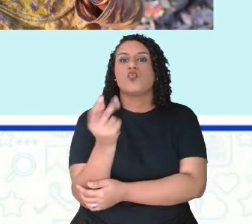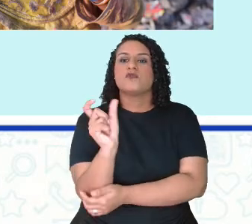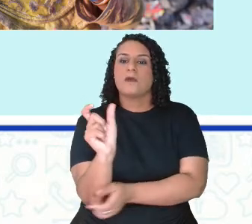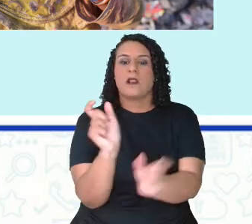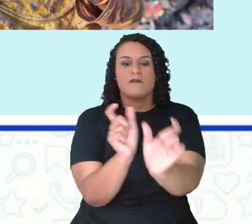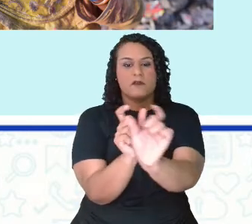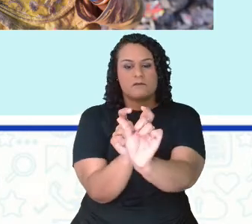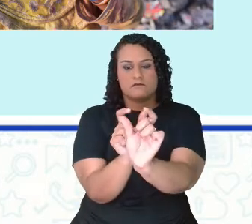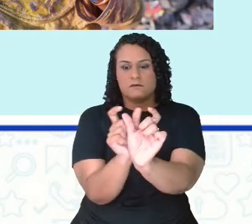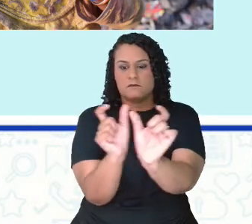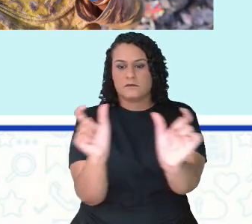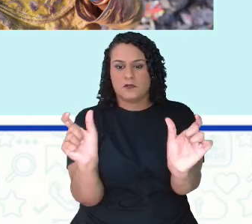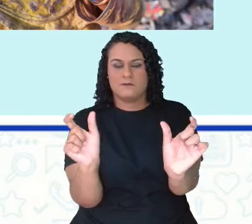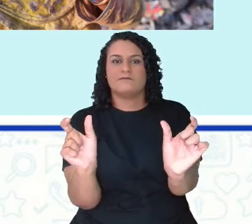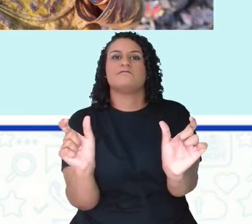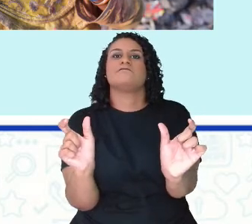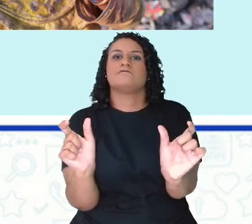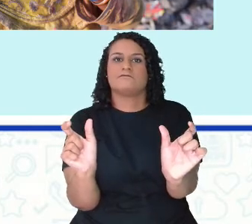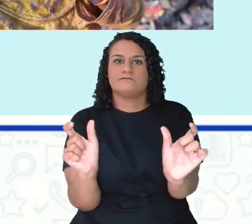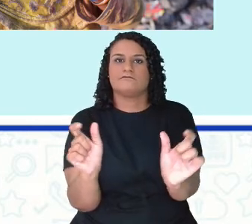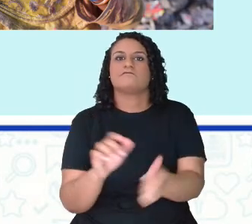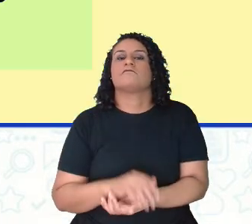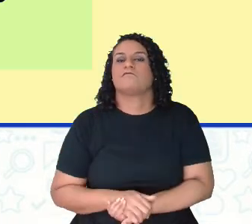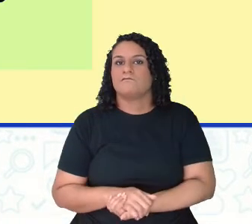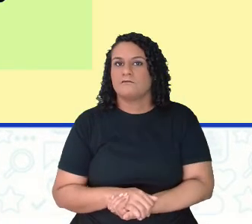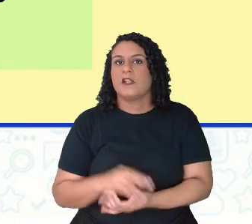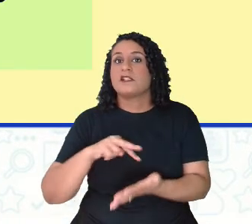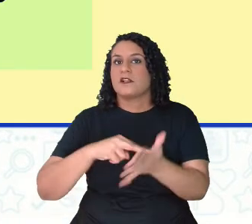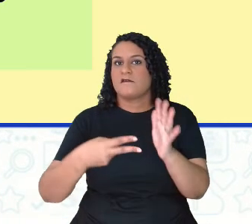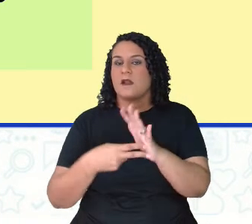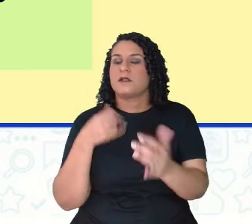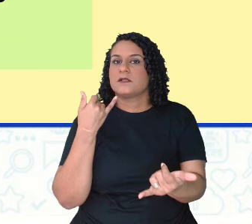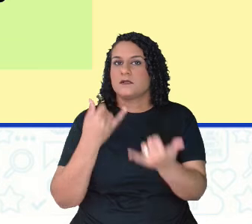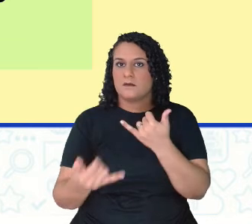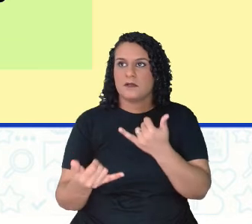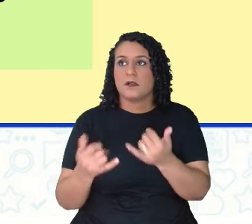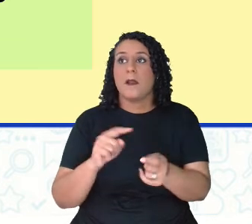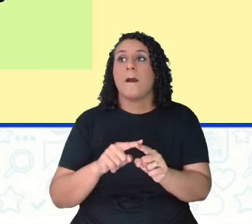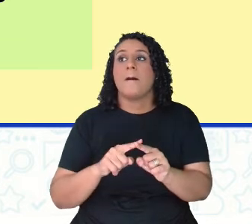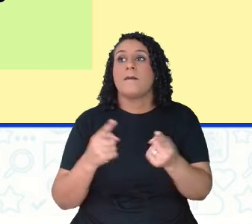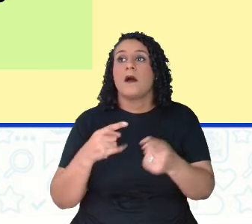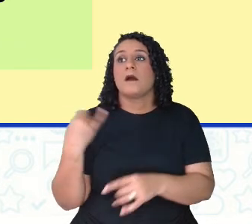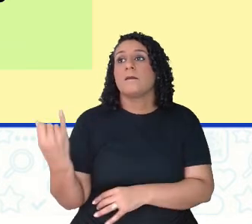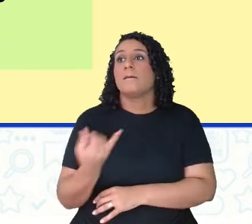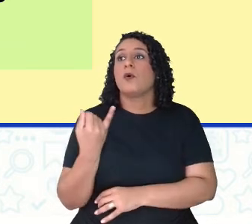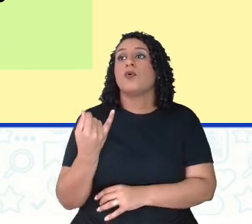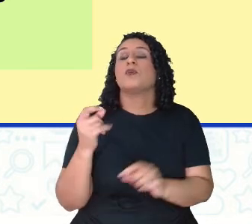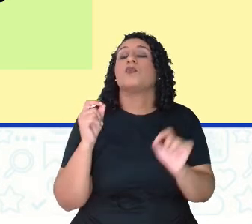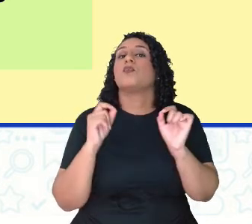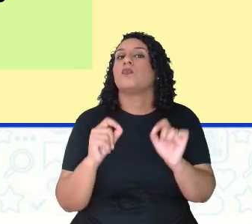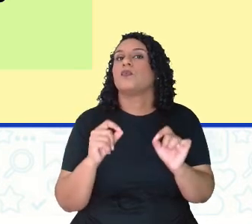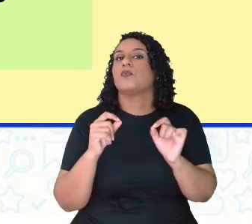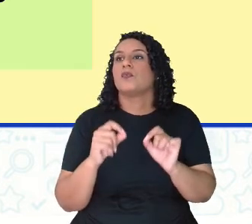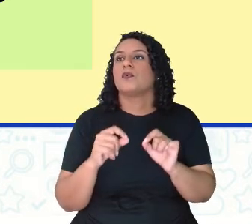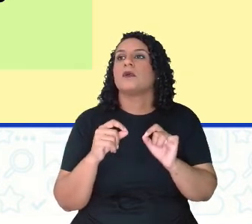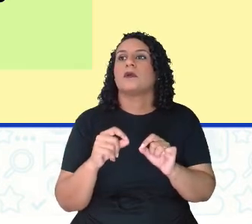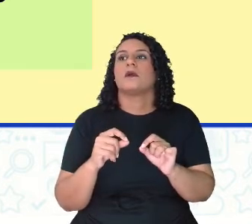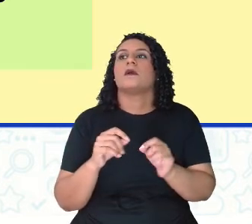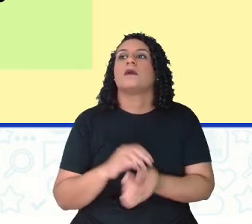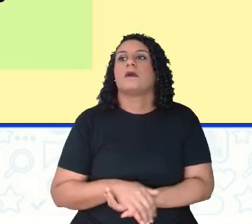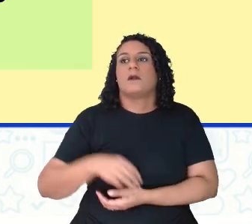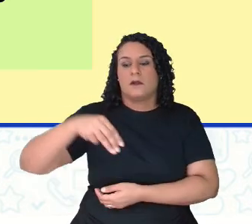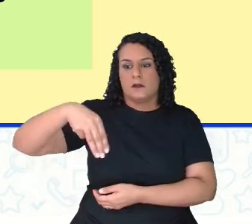exprimem ideias semelhantes. Porém, é importante salientar